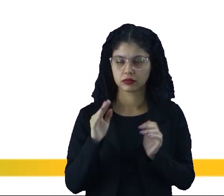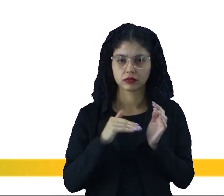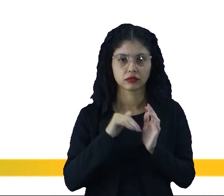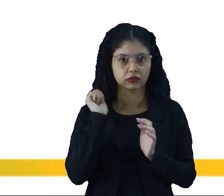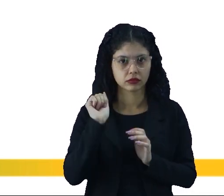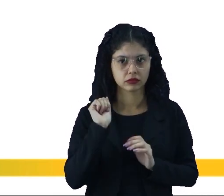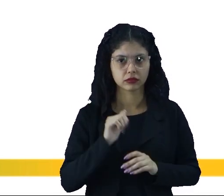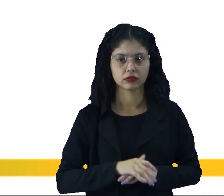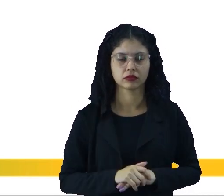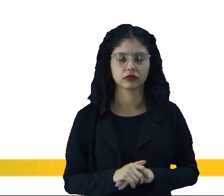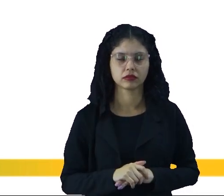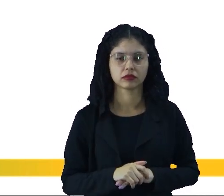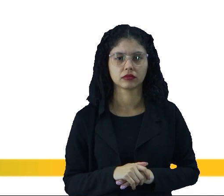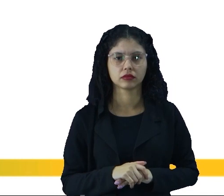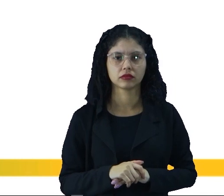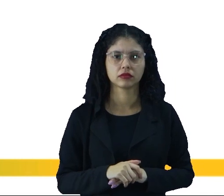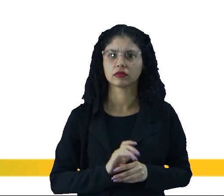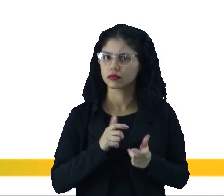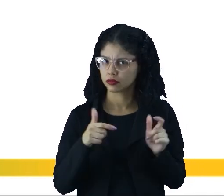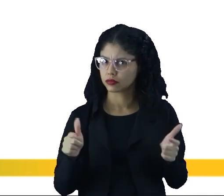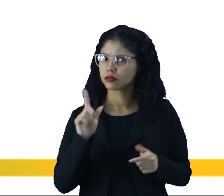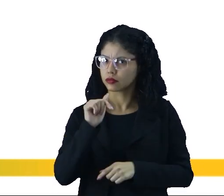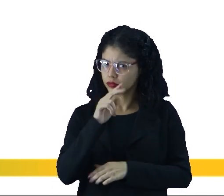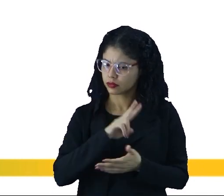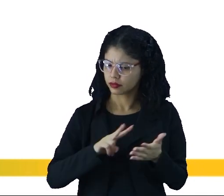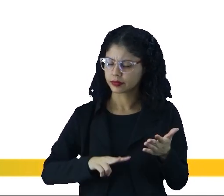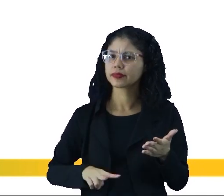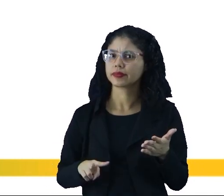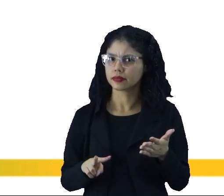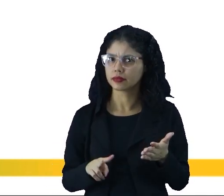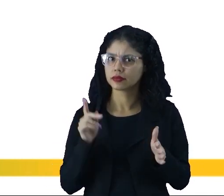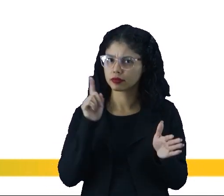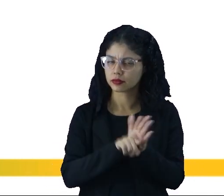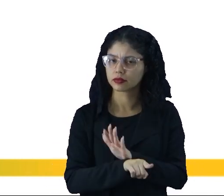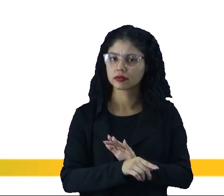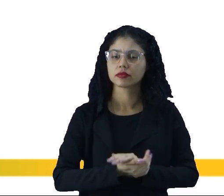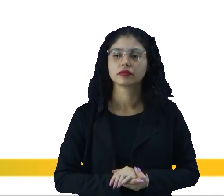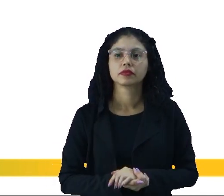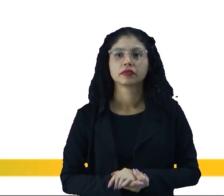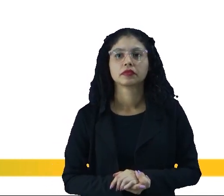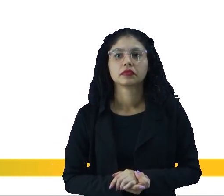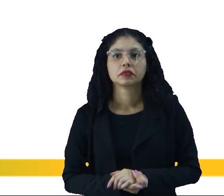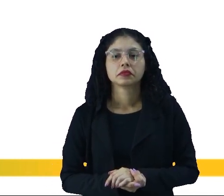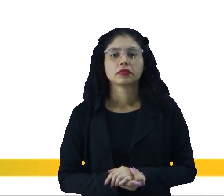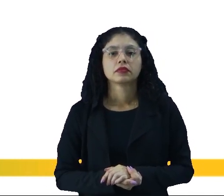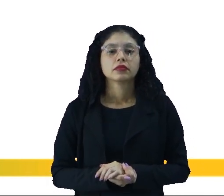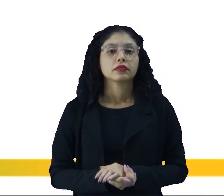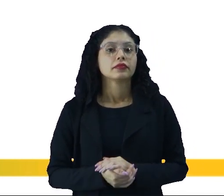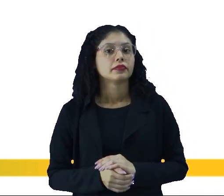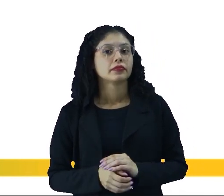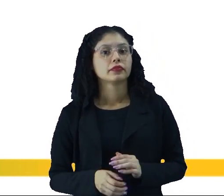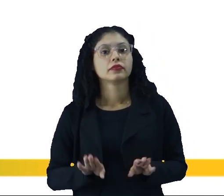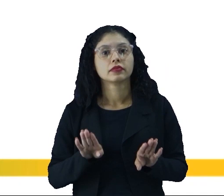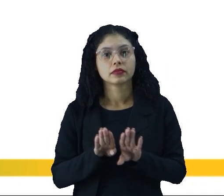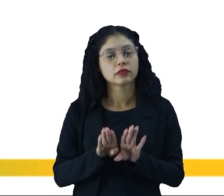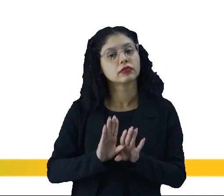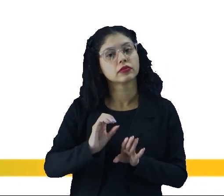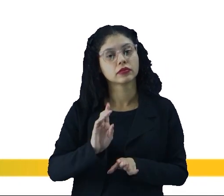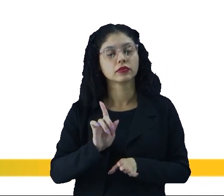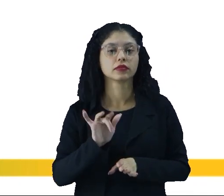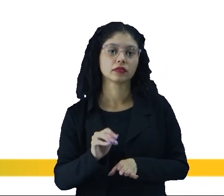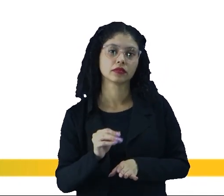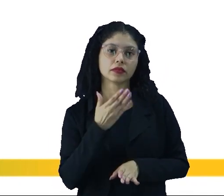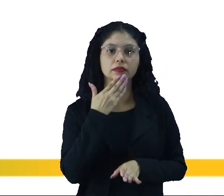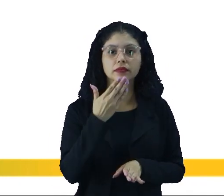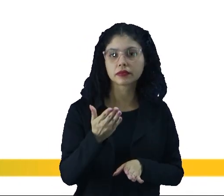atingir o canhão A? Um pouquinho grande, né, a leitura dessa questão, mas ela é de lançamento oblíquo, né?